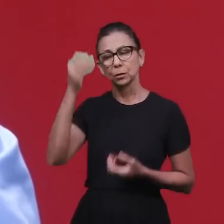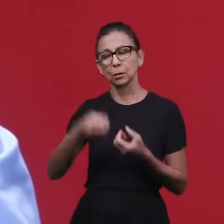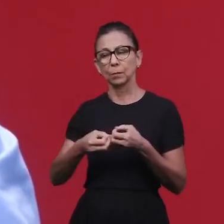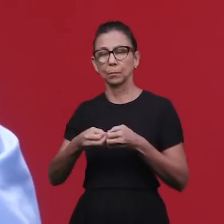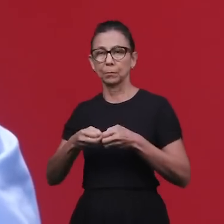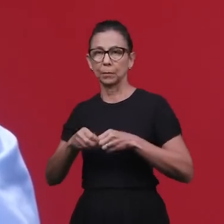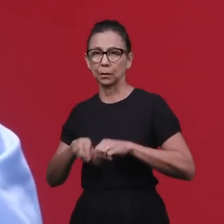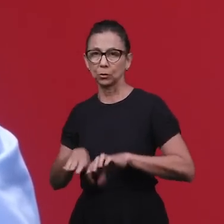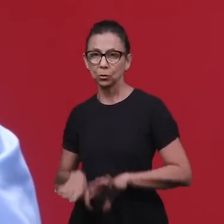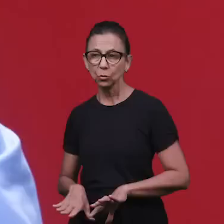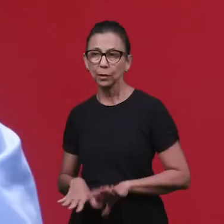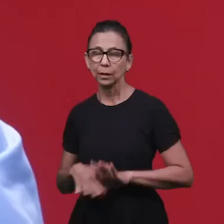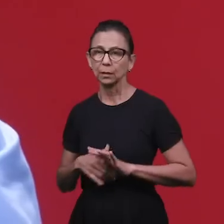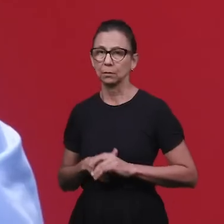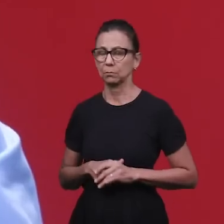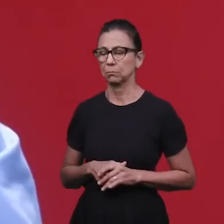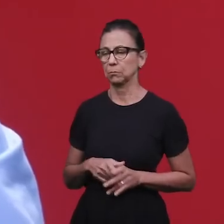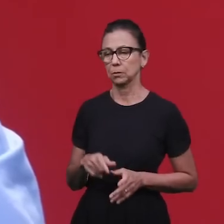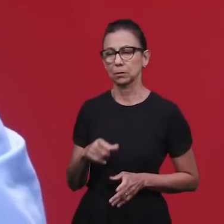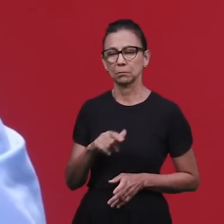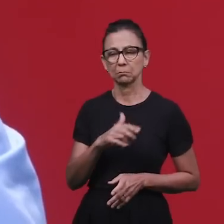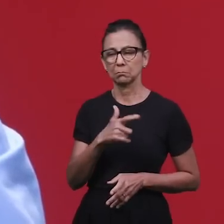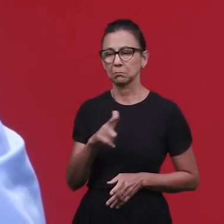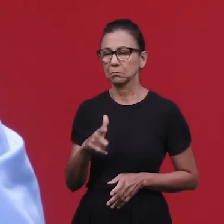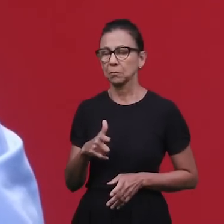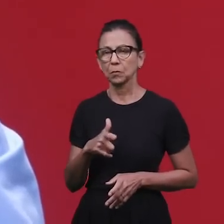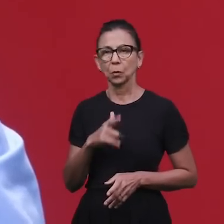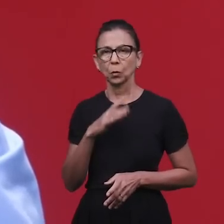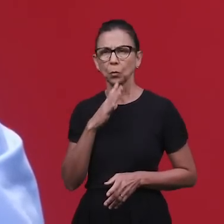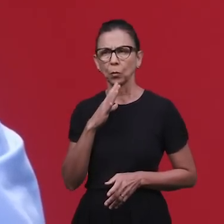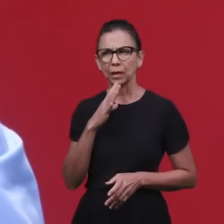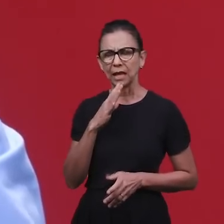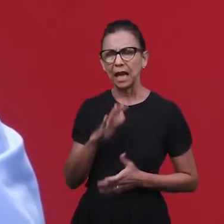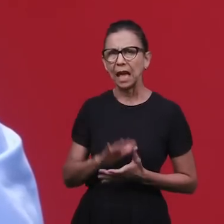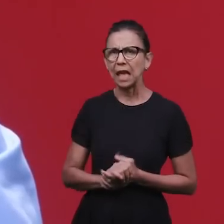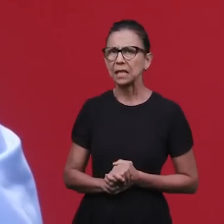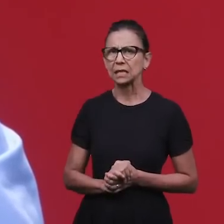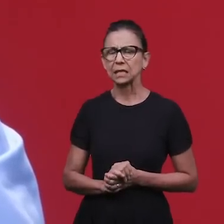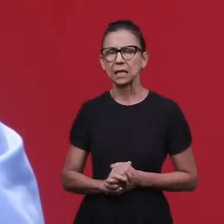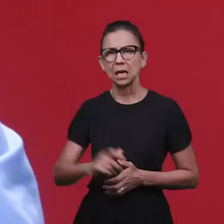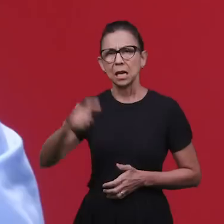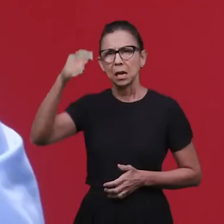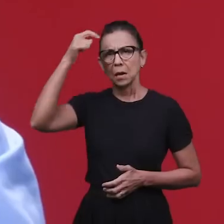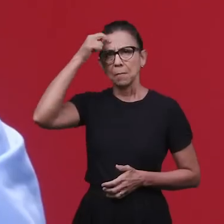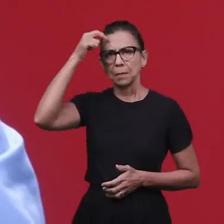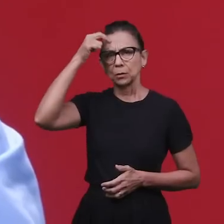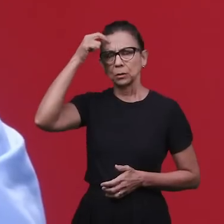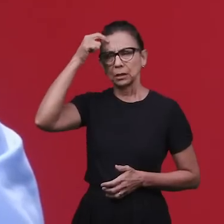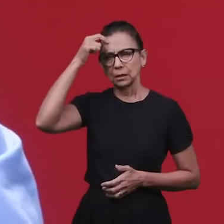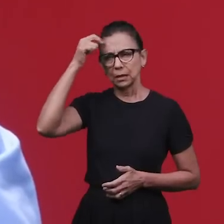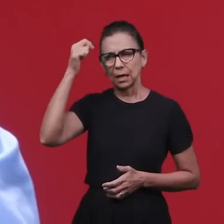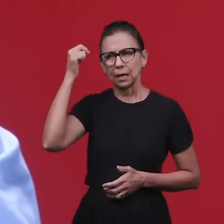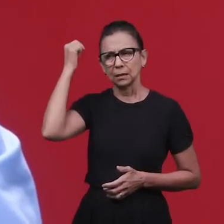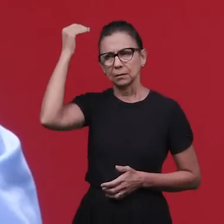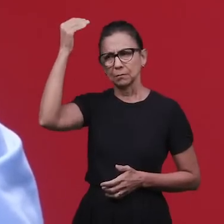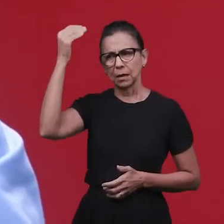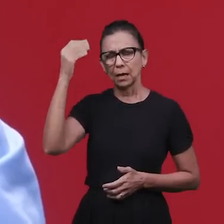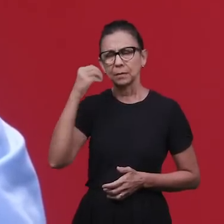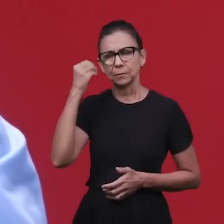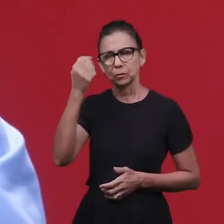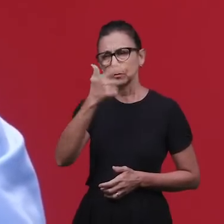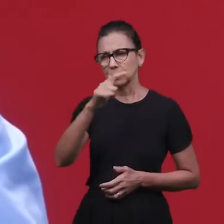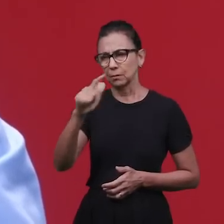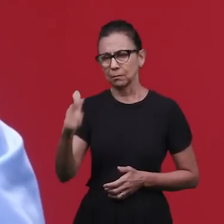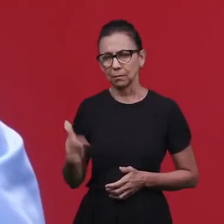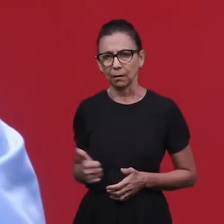na caminhada, eu posso enxergar de outra forma. Por essa razão é que o Espírito Santo veio